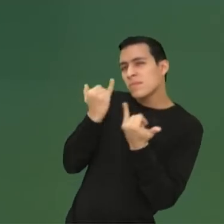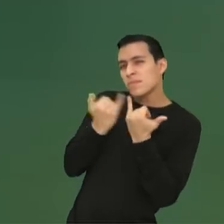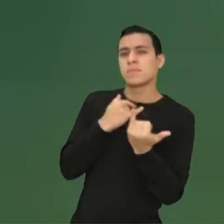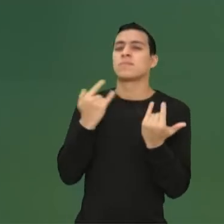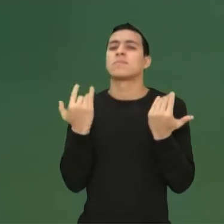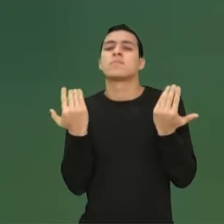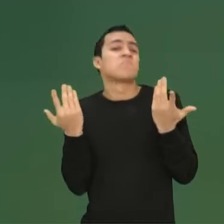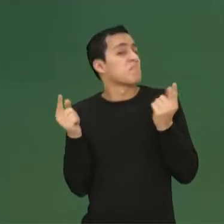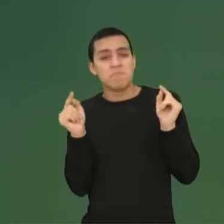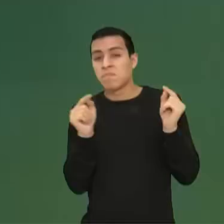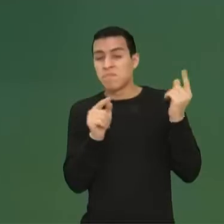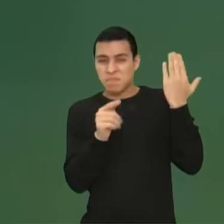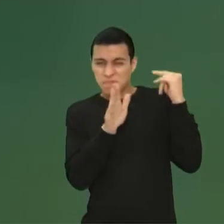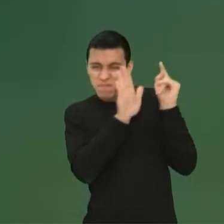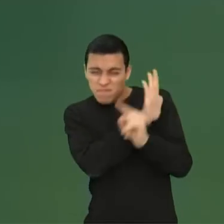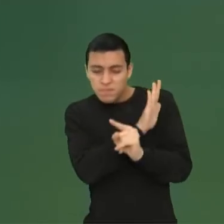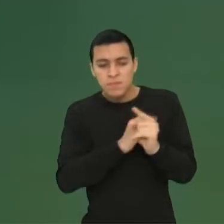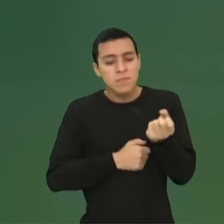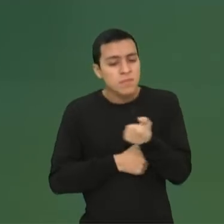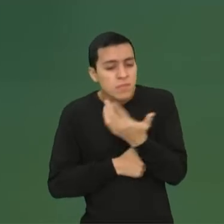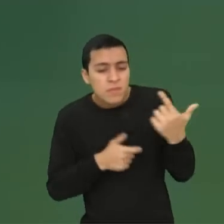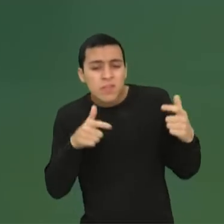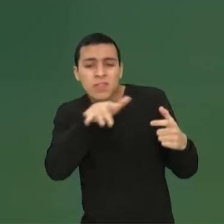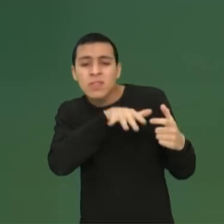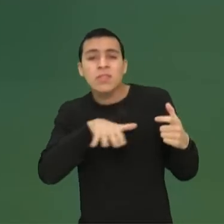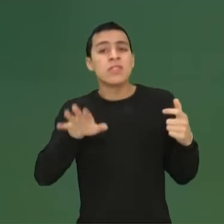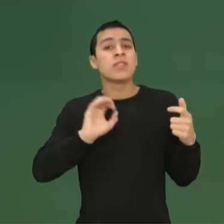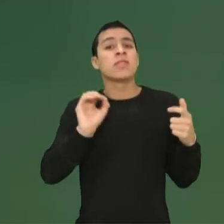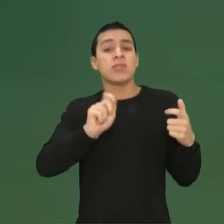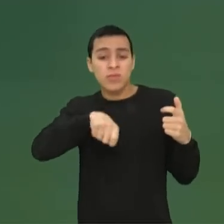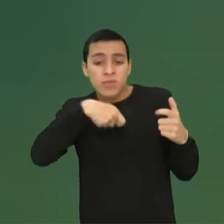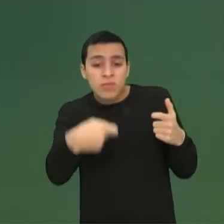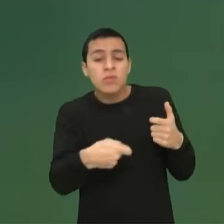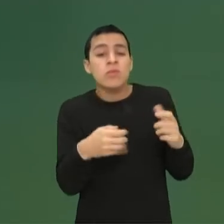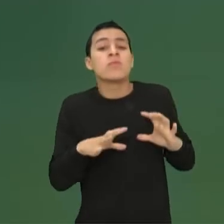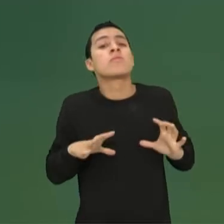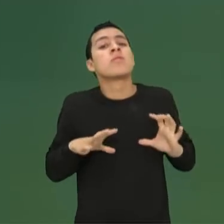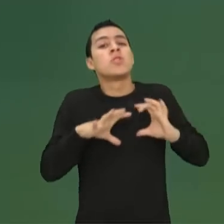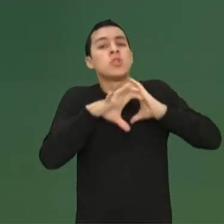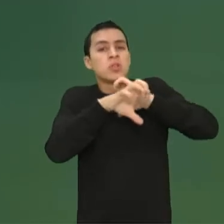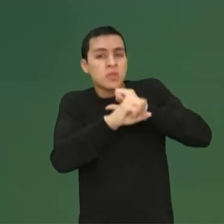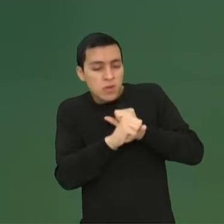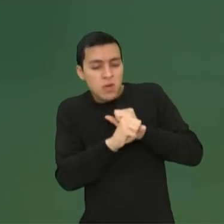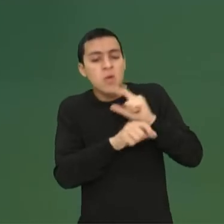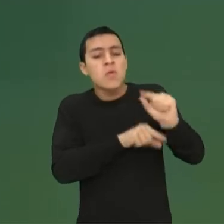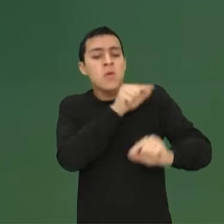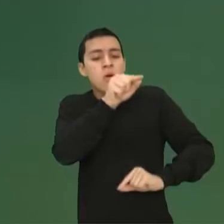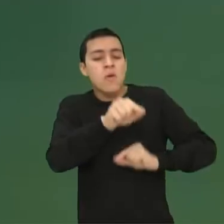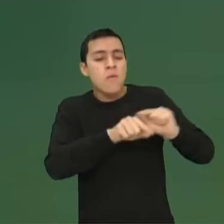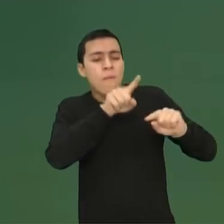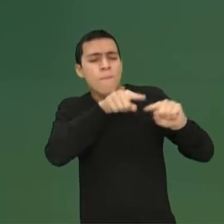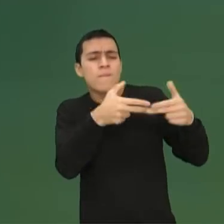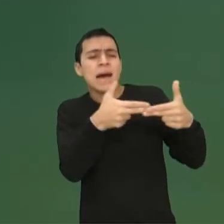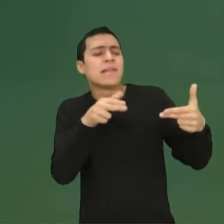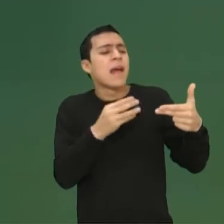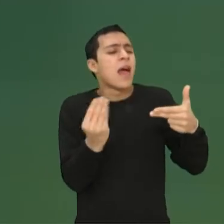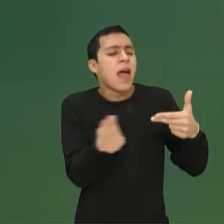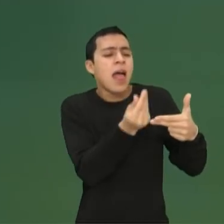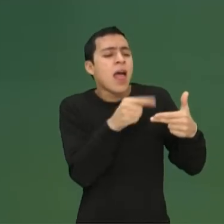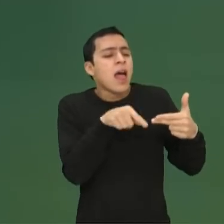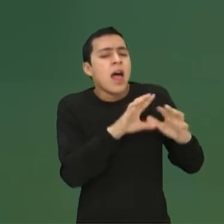ele perguntava não a quantidade de espaço, mas a quantidade do que o material é